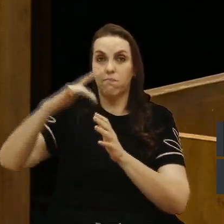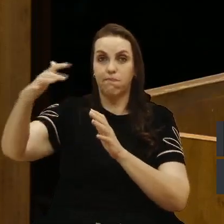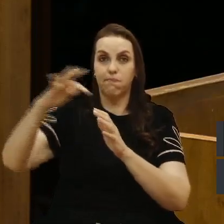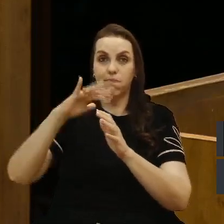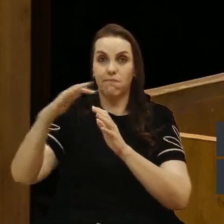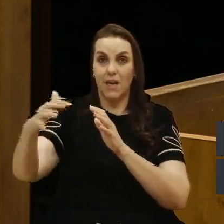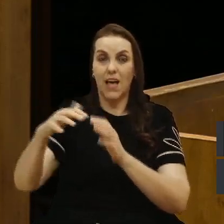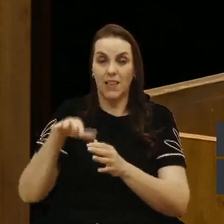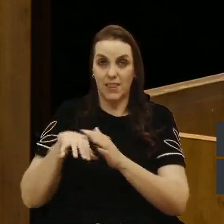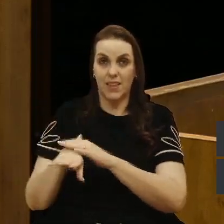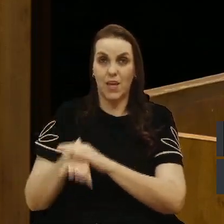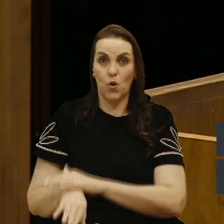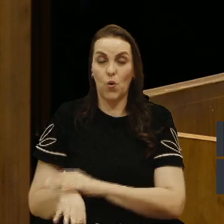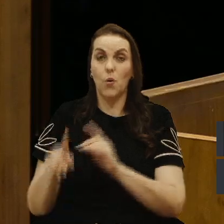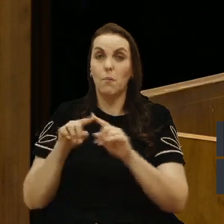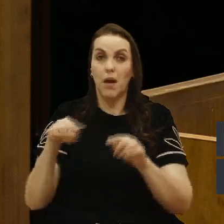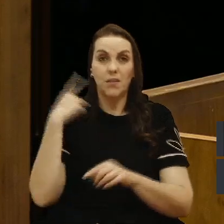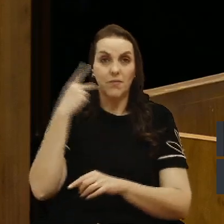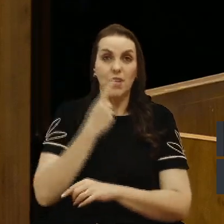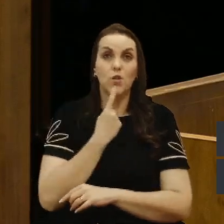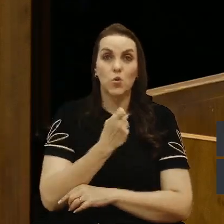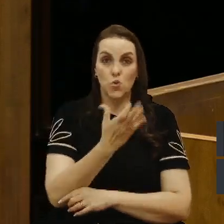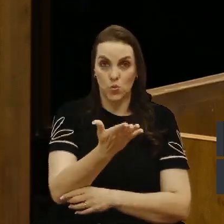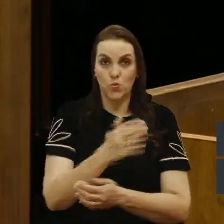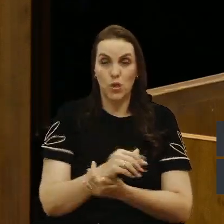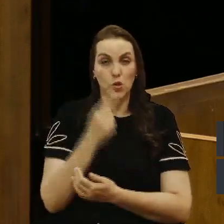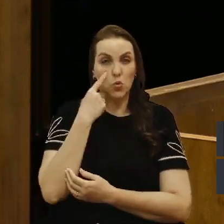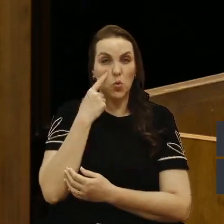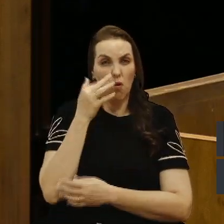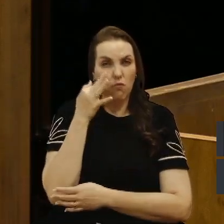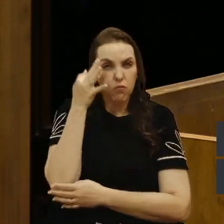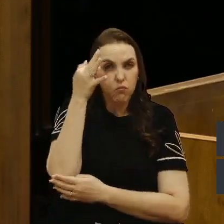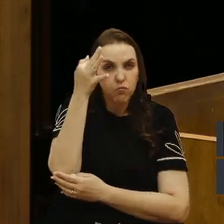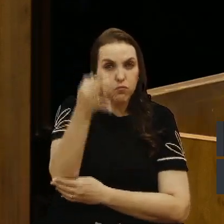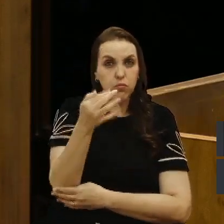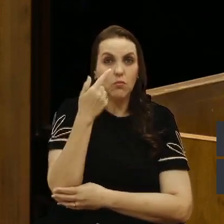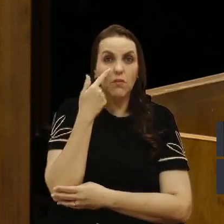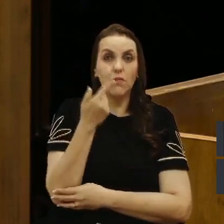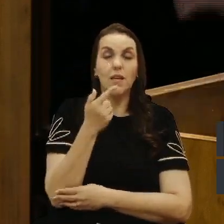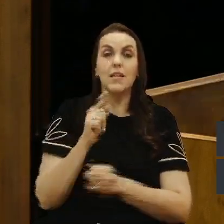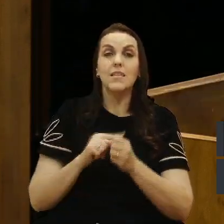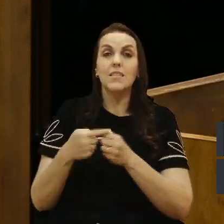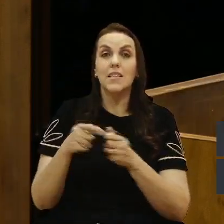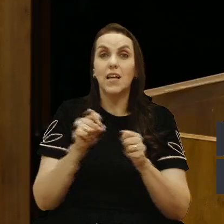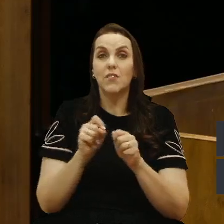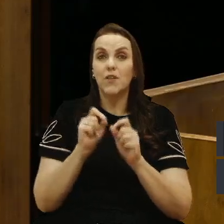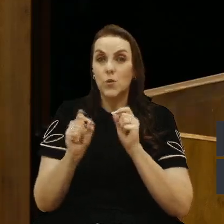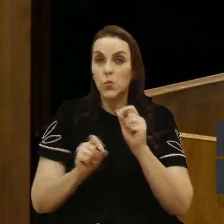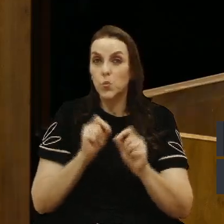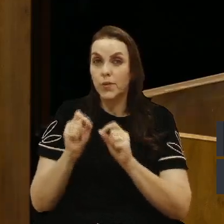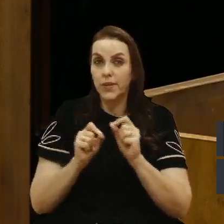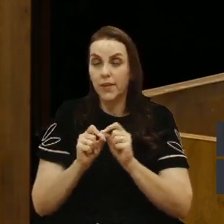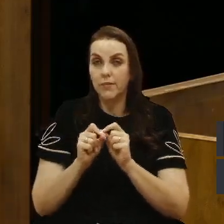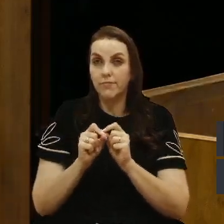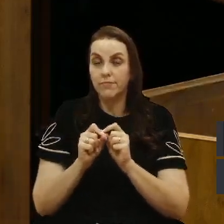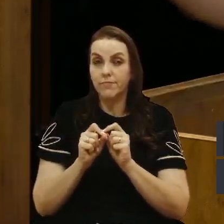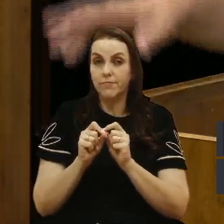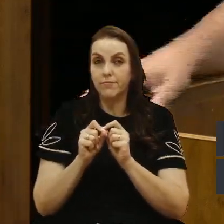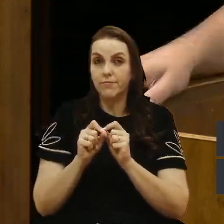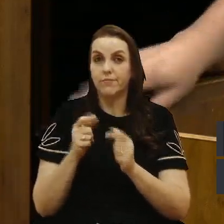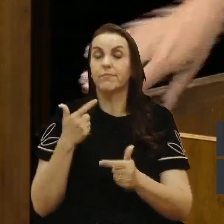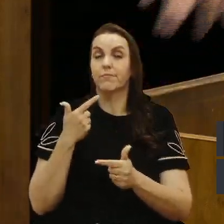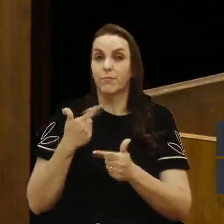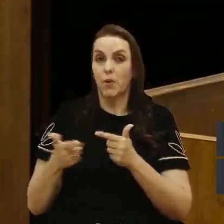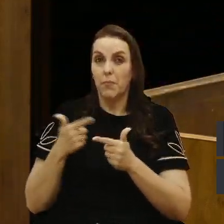Porém, vereador João Wes, o senhor que é visionário, o que a cidade do Rio de Janeiro fez para enfrentar lixões em